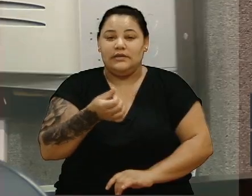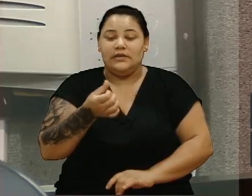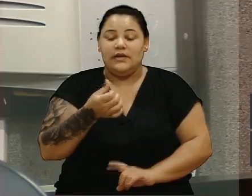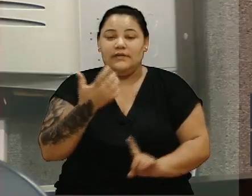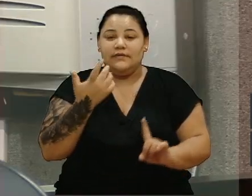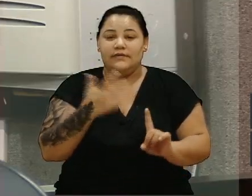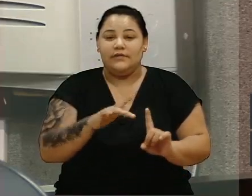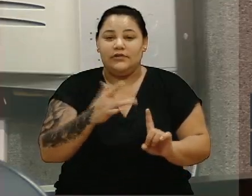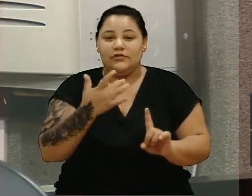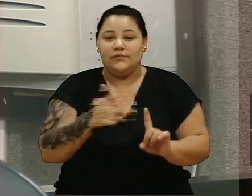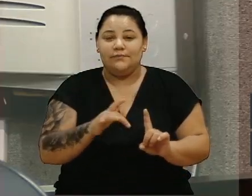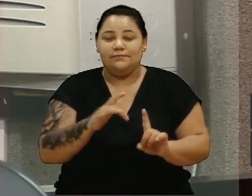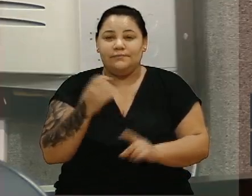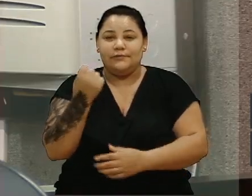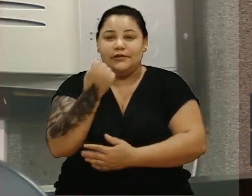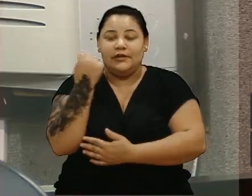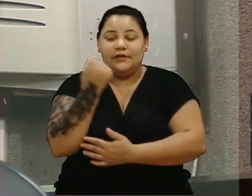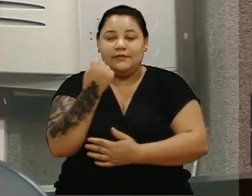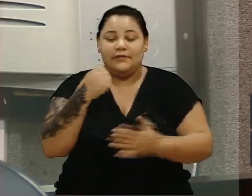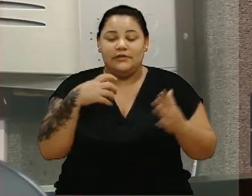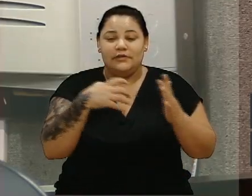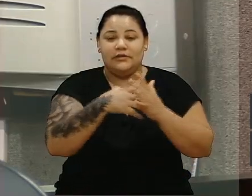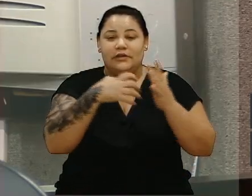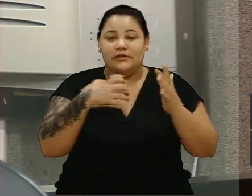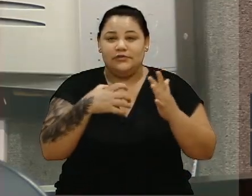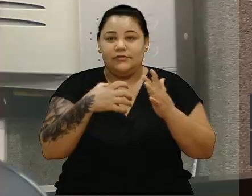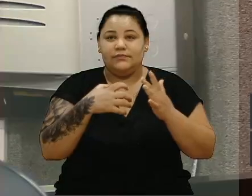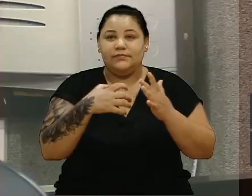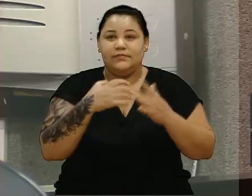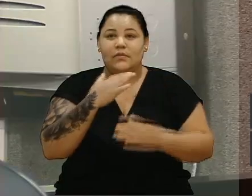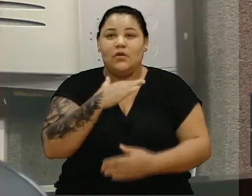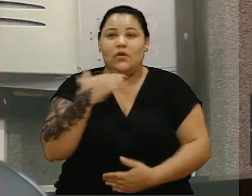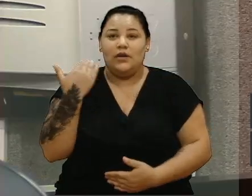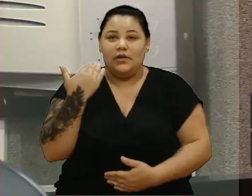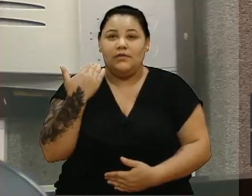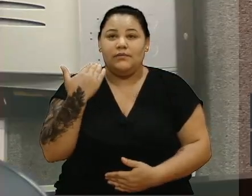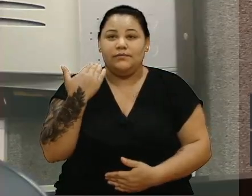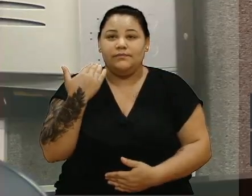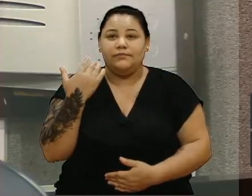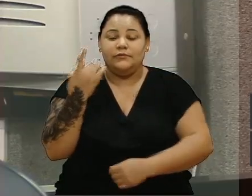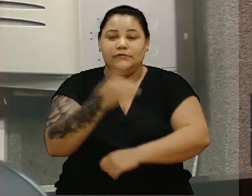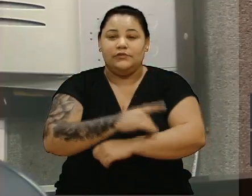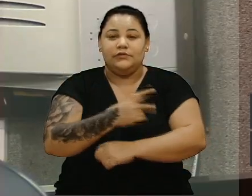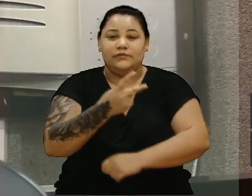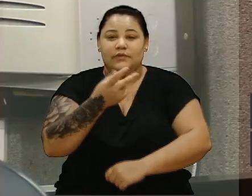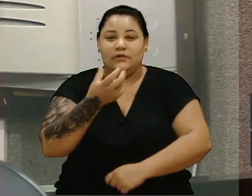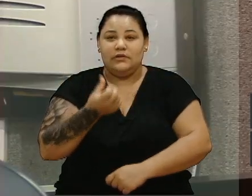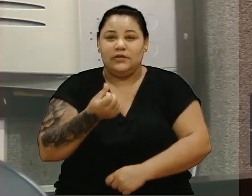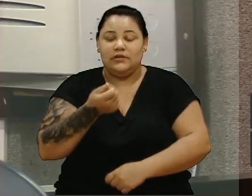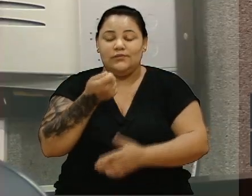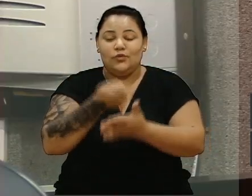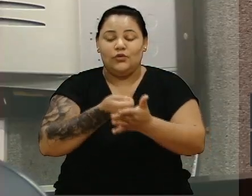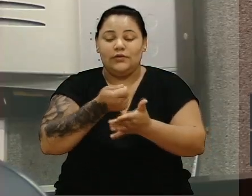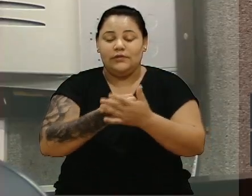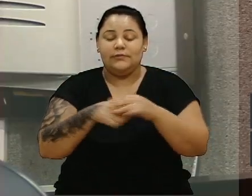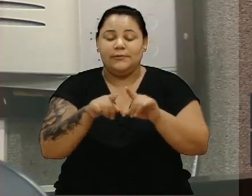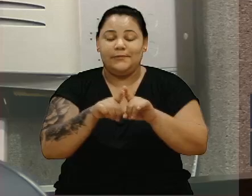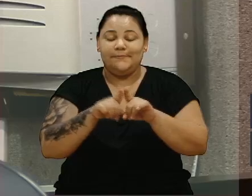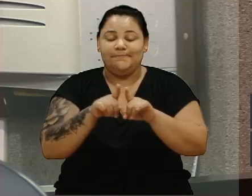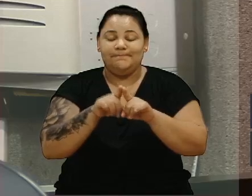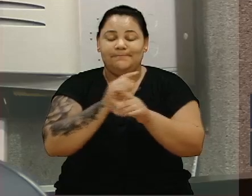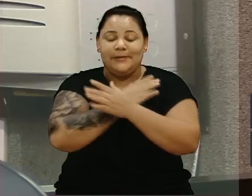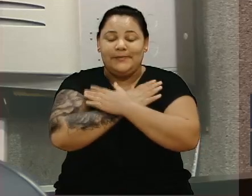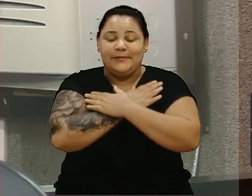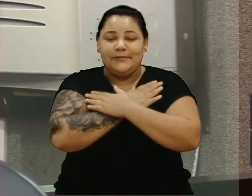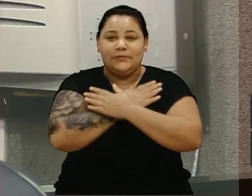né? A Clara faleceu na última sexta-feira, lutou muito pela vida desde o dia 26. Um meu forte abraço ao meu